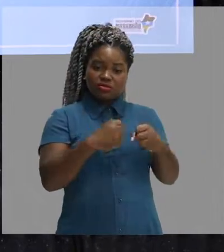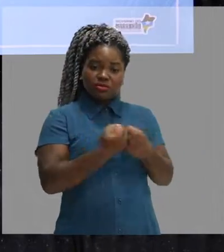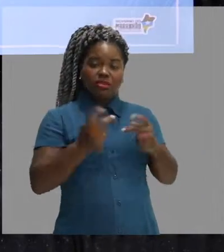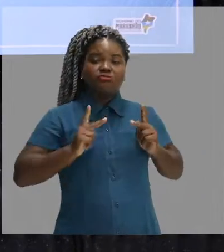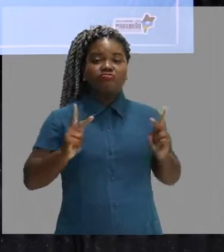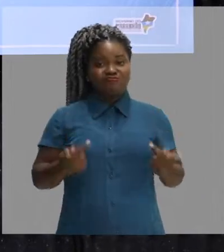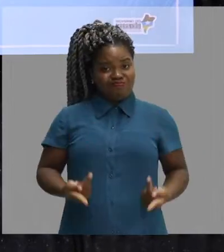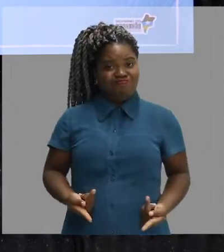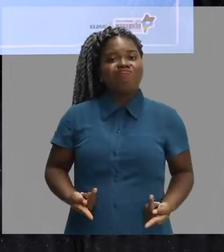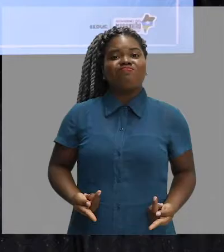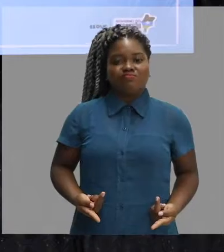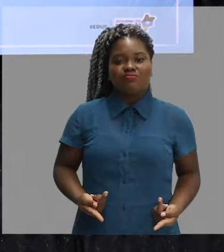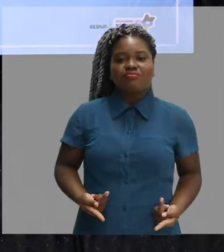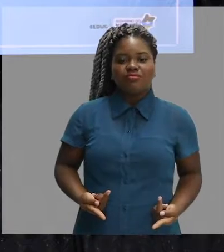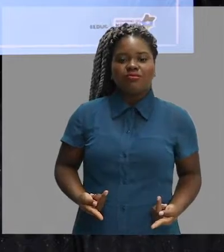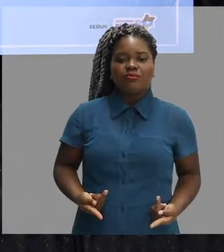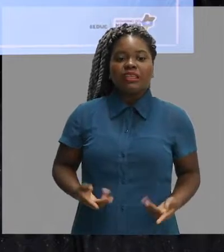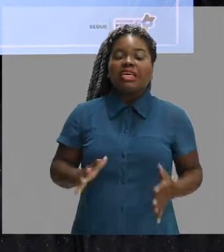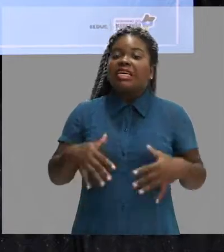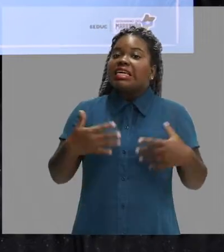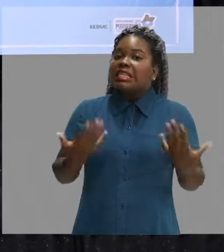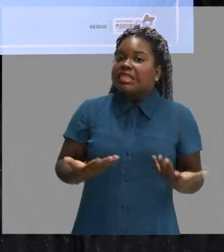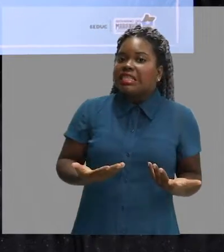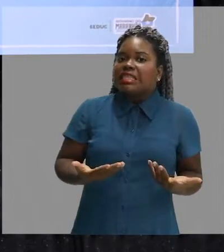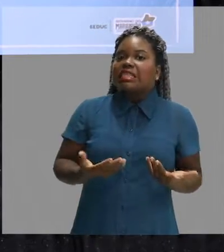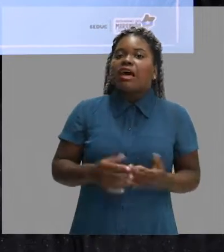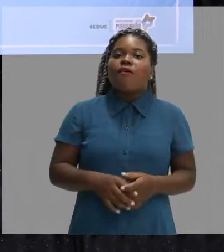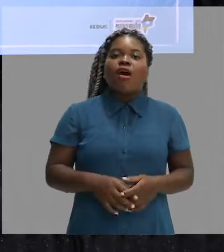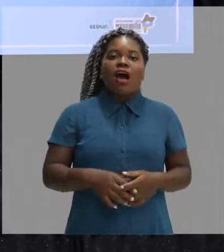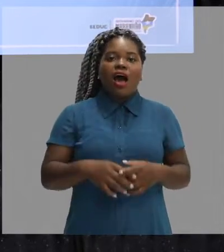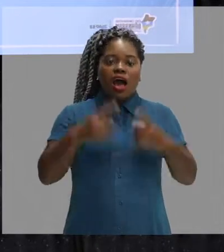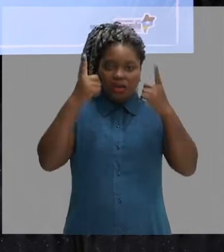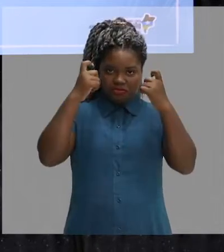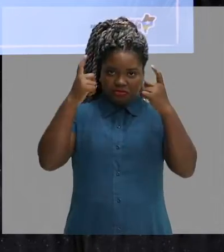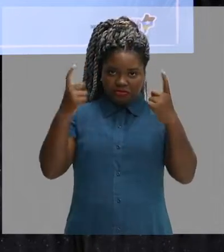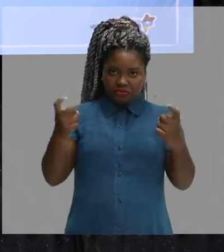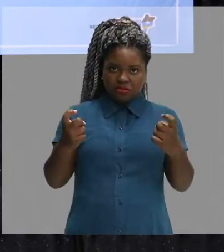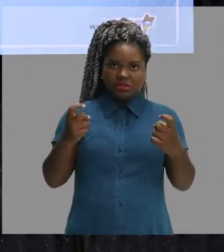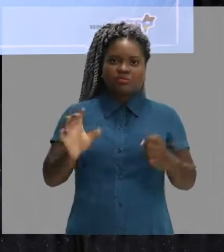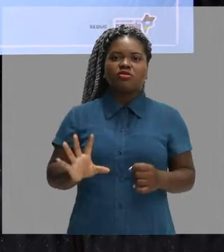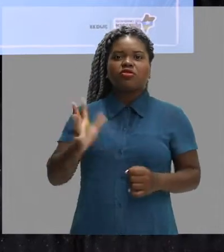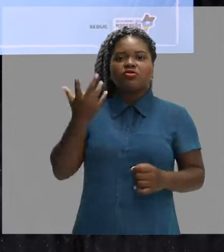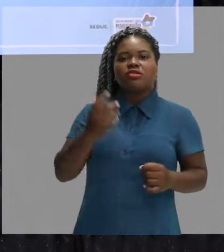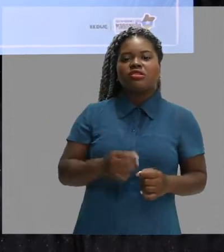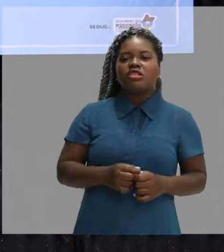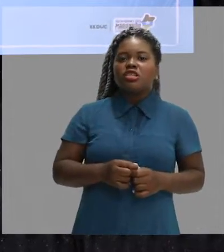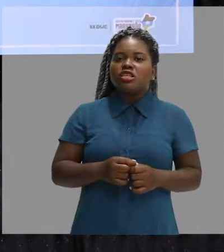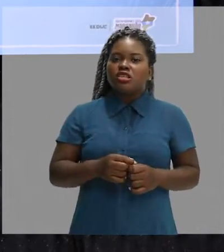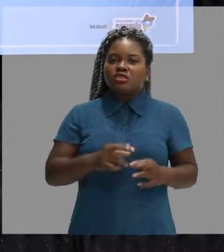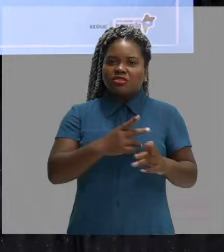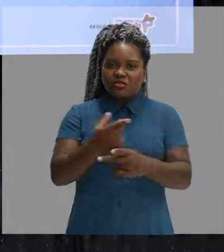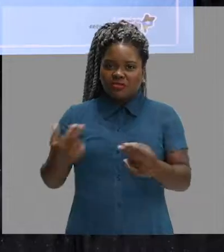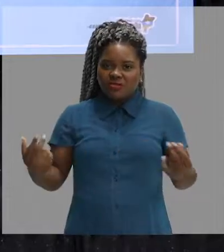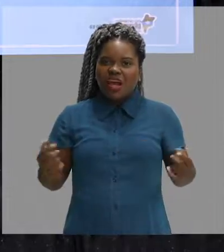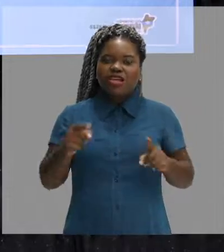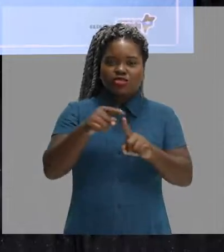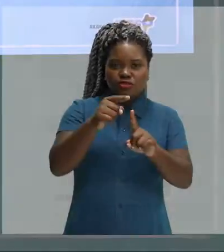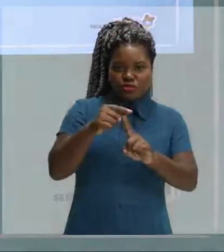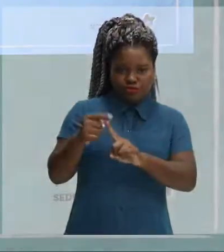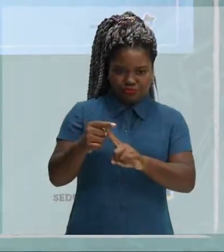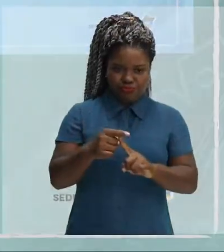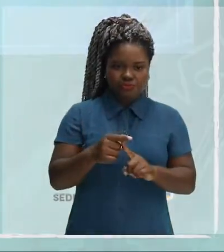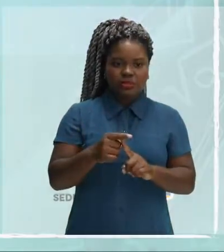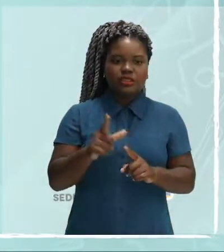humanas, entendeu? E a violência pode se manifestar de muitas formas. Por isso que existem tipos distintos de